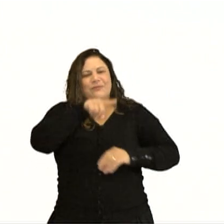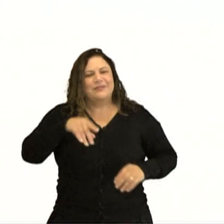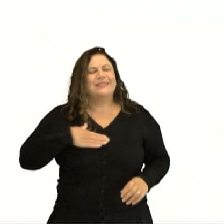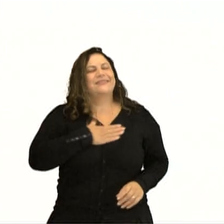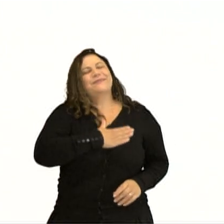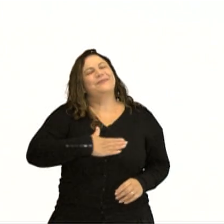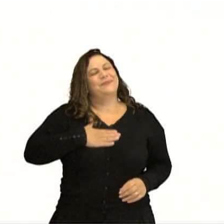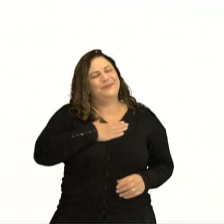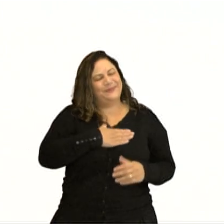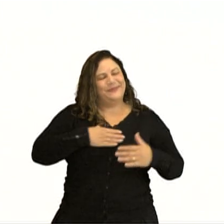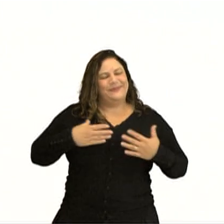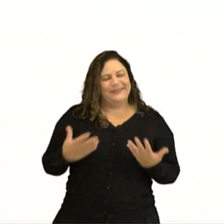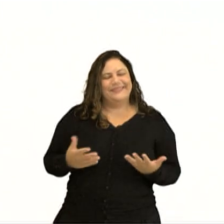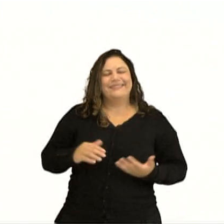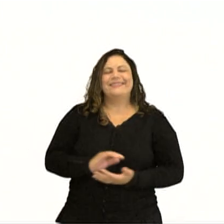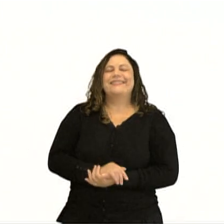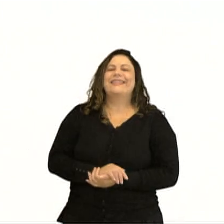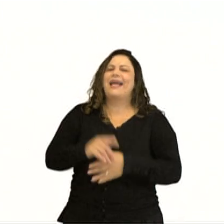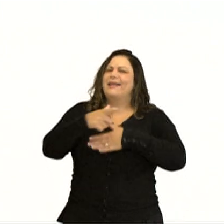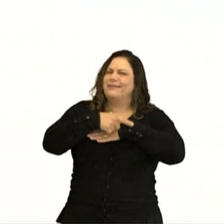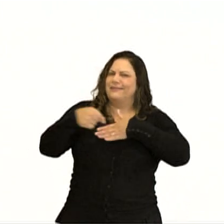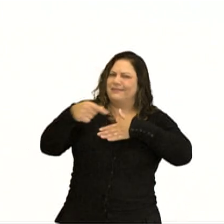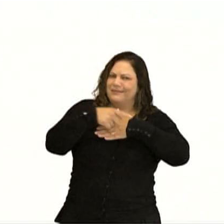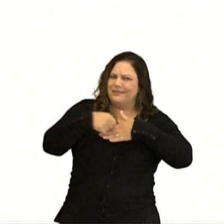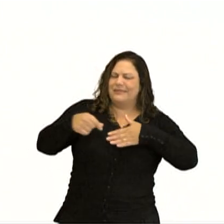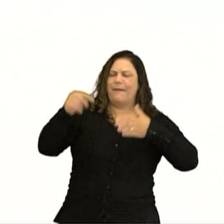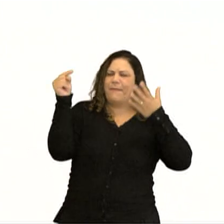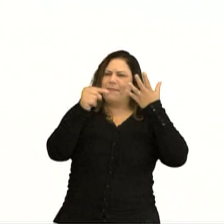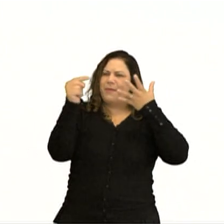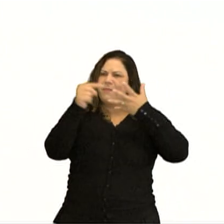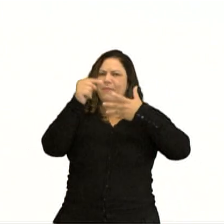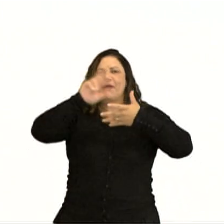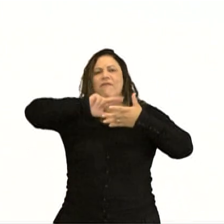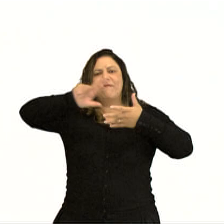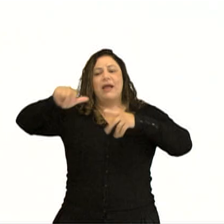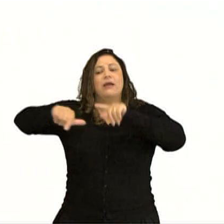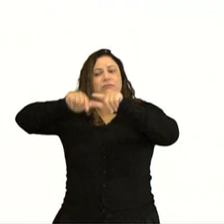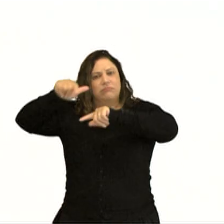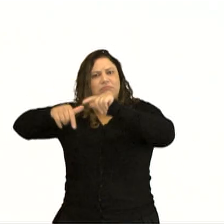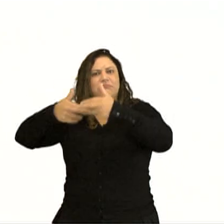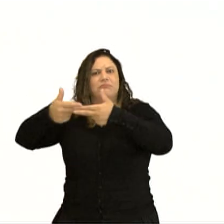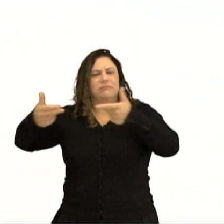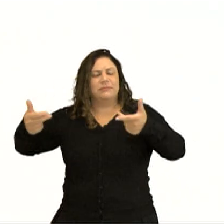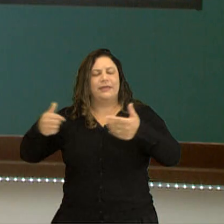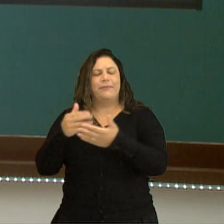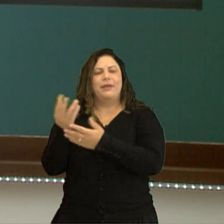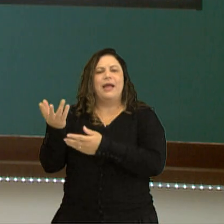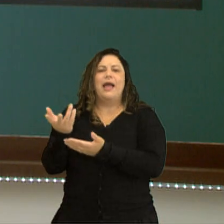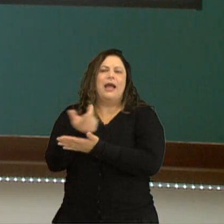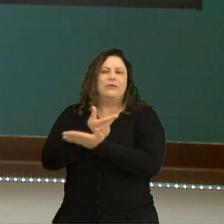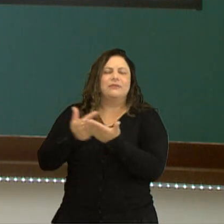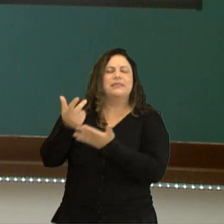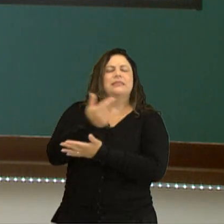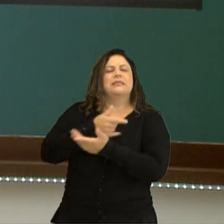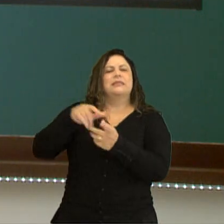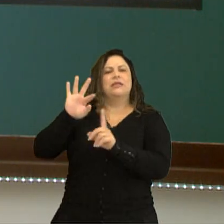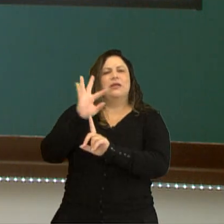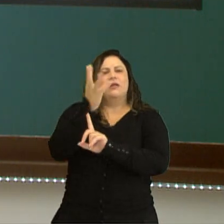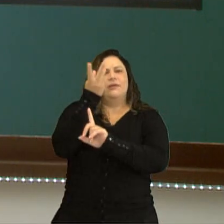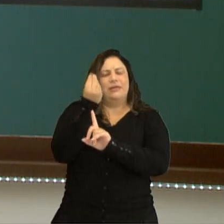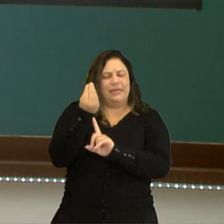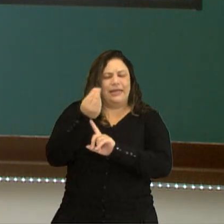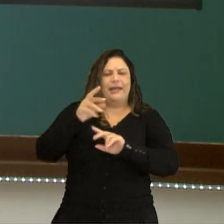pelos trabalhos da Tarsila do Amaral. Tem o Abaporu, que é o mais conhecido entre nós, entre outros Operários, que é um